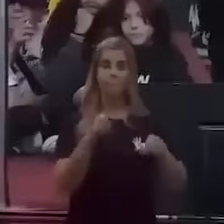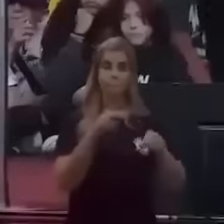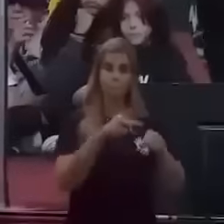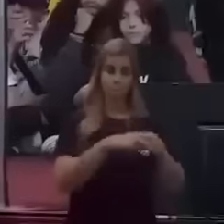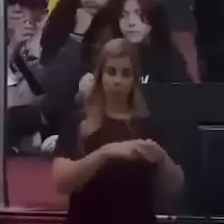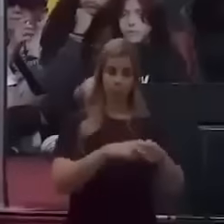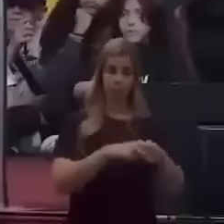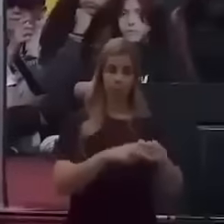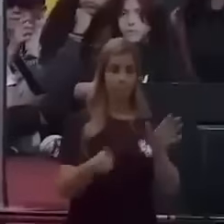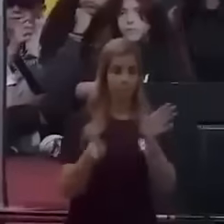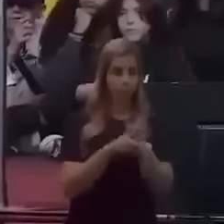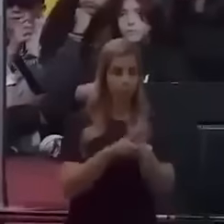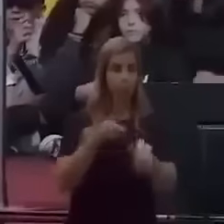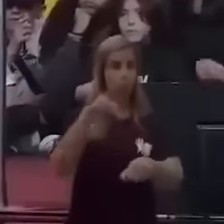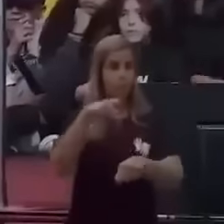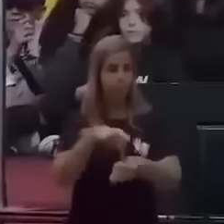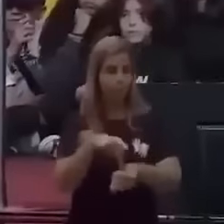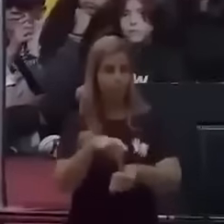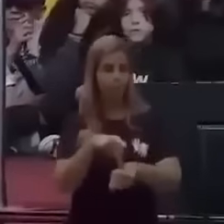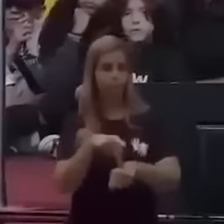a pedra.